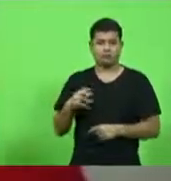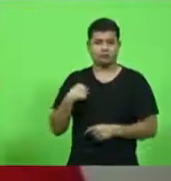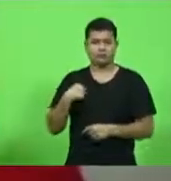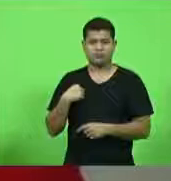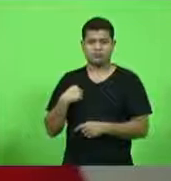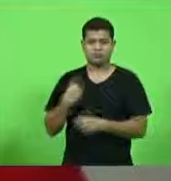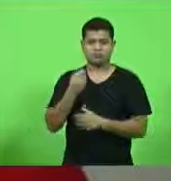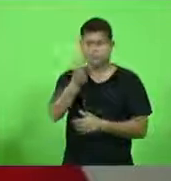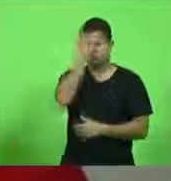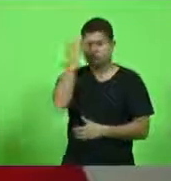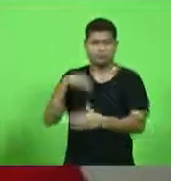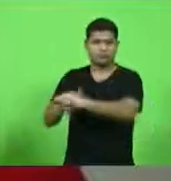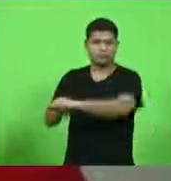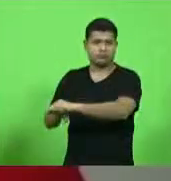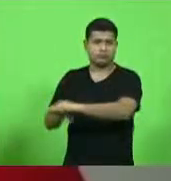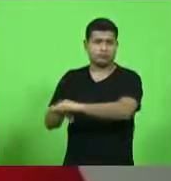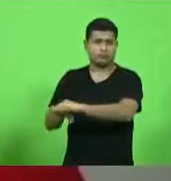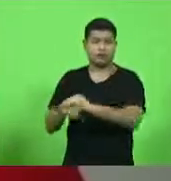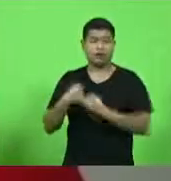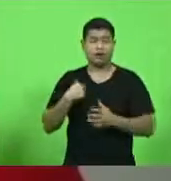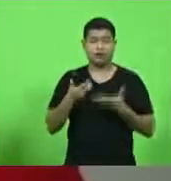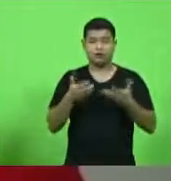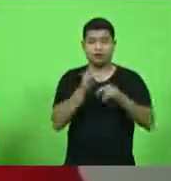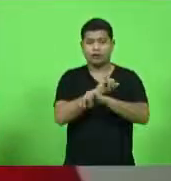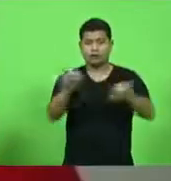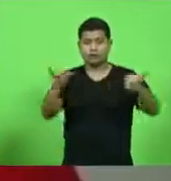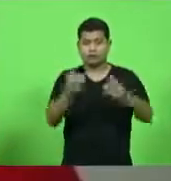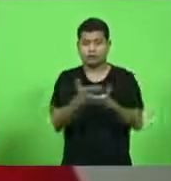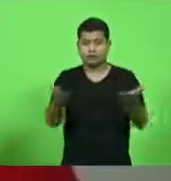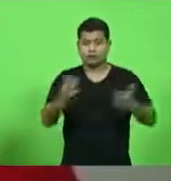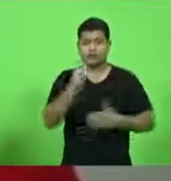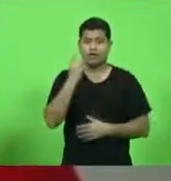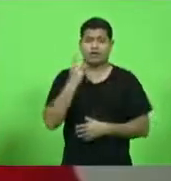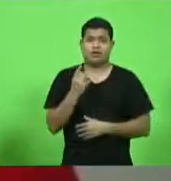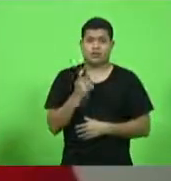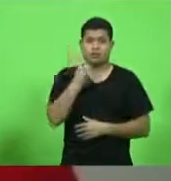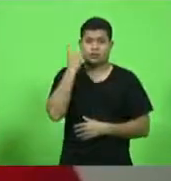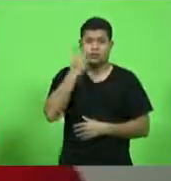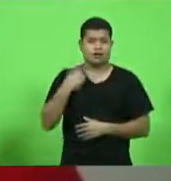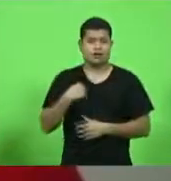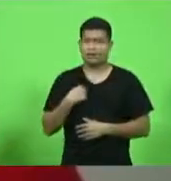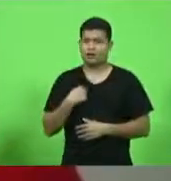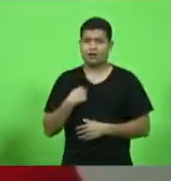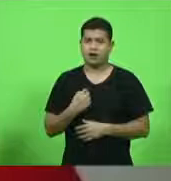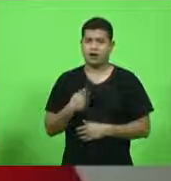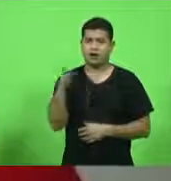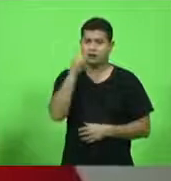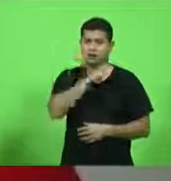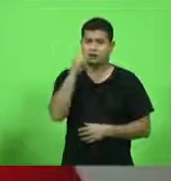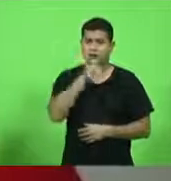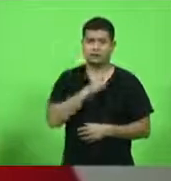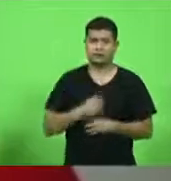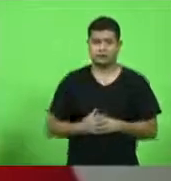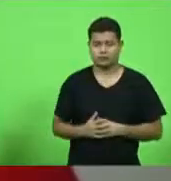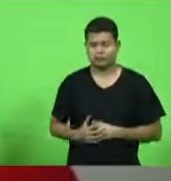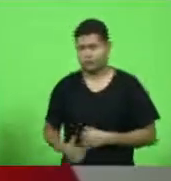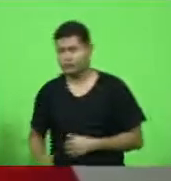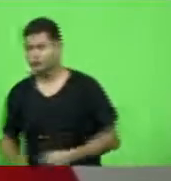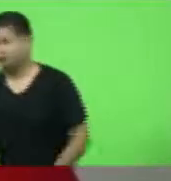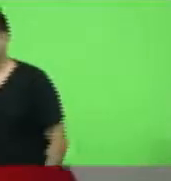de Educação. Eu quero dizer aos nobres colegas que isso não procede. E eu me sinto